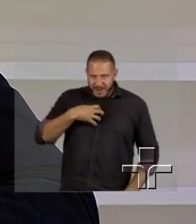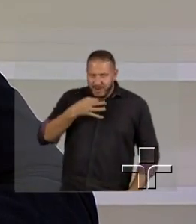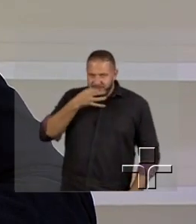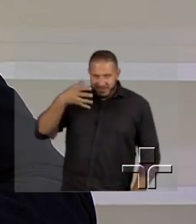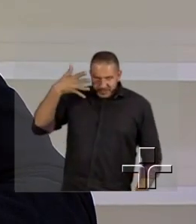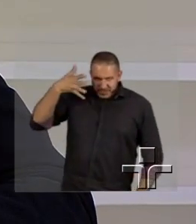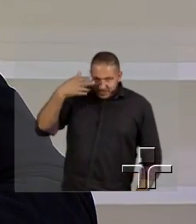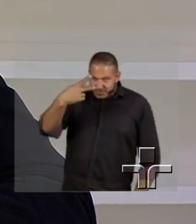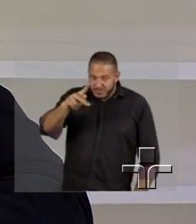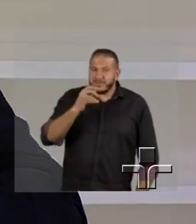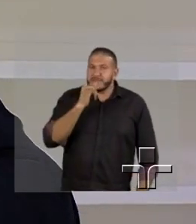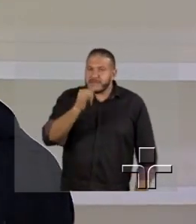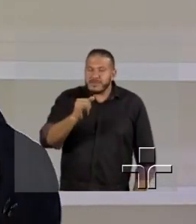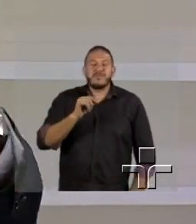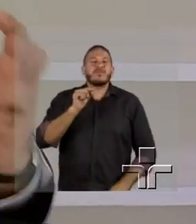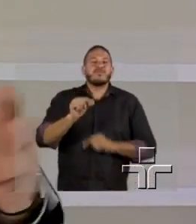né?